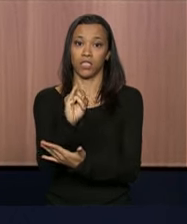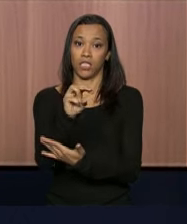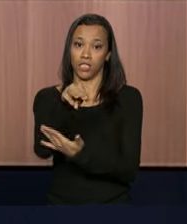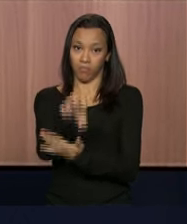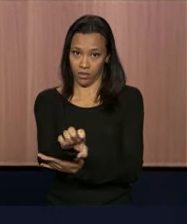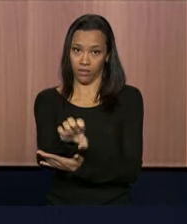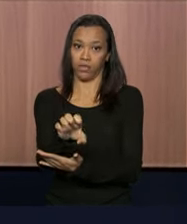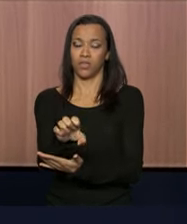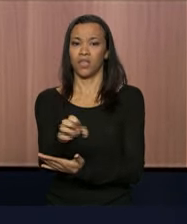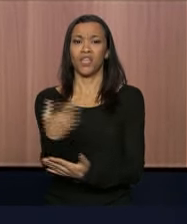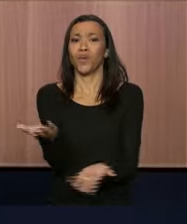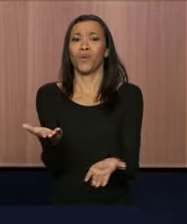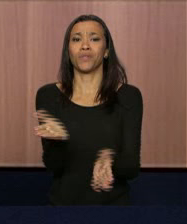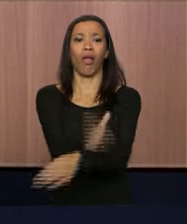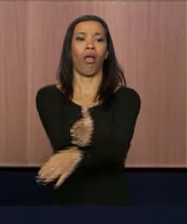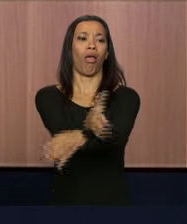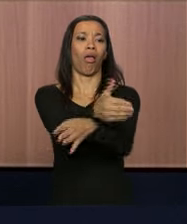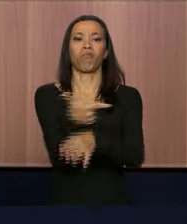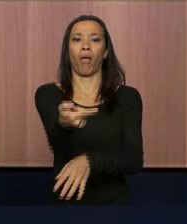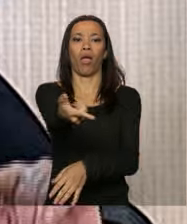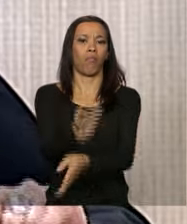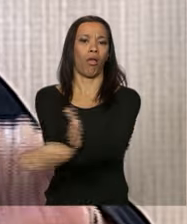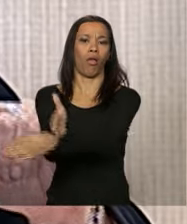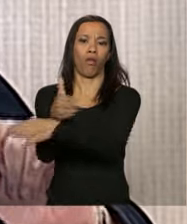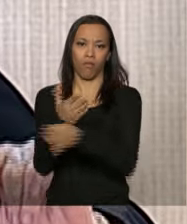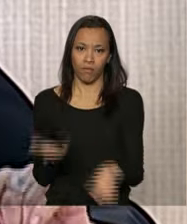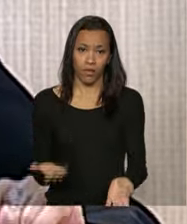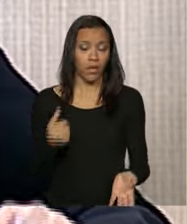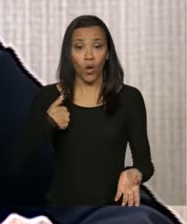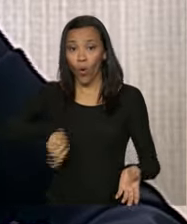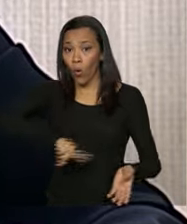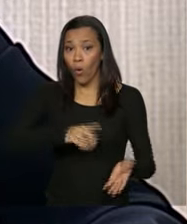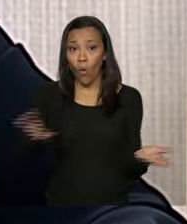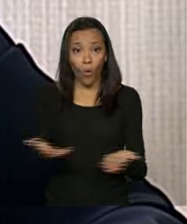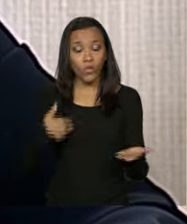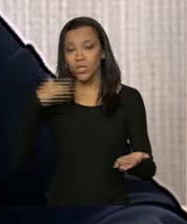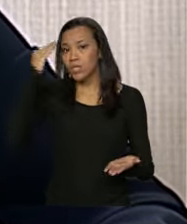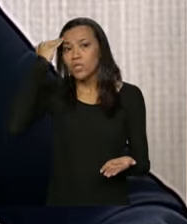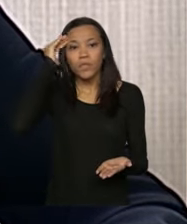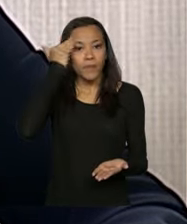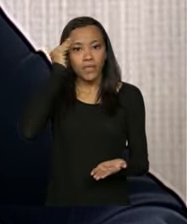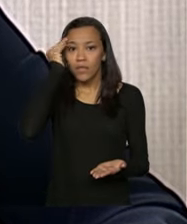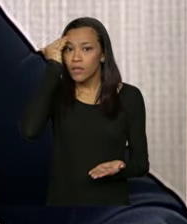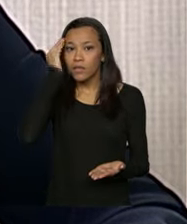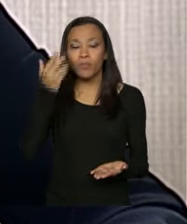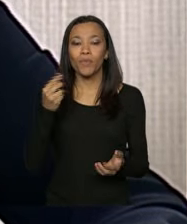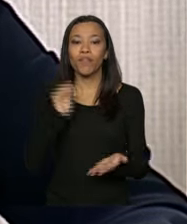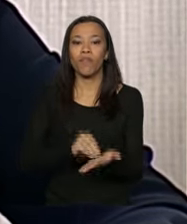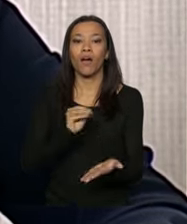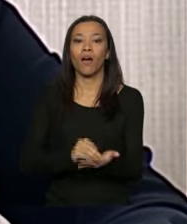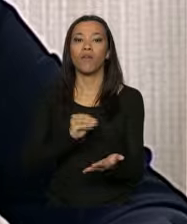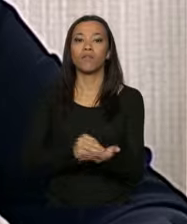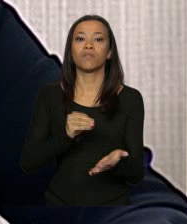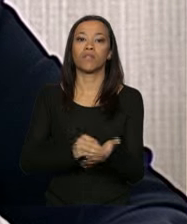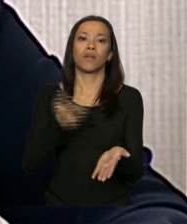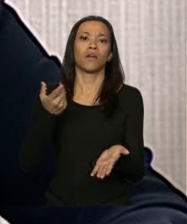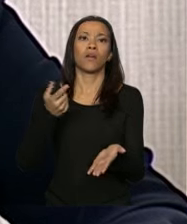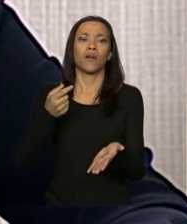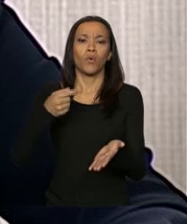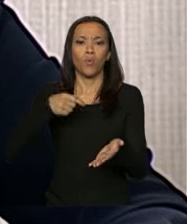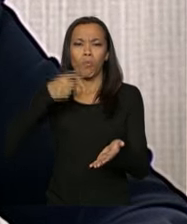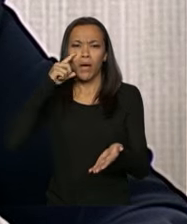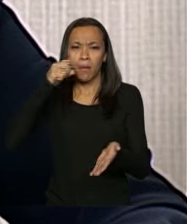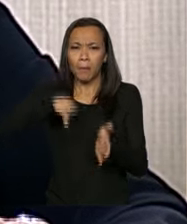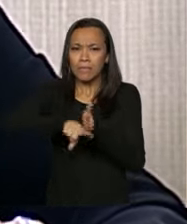hoje banais e não temos até hoje no país uma análise profunda da motivação